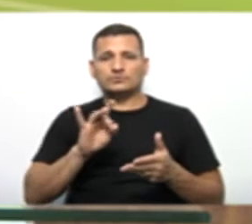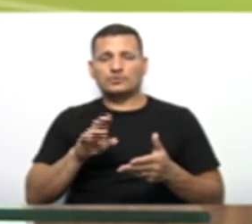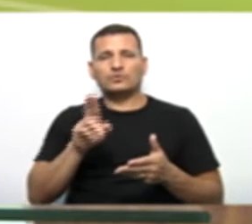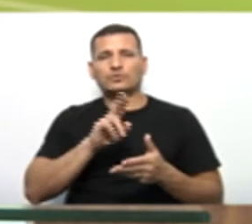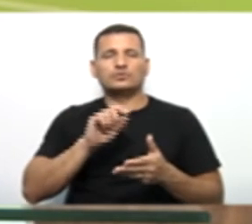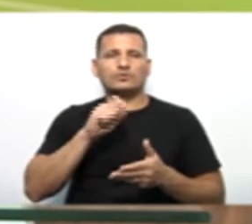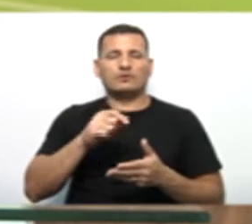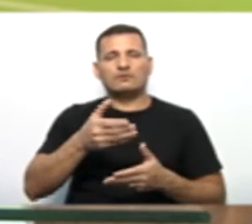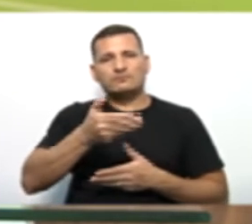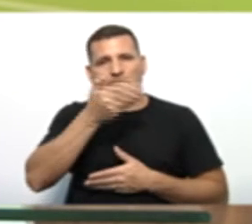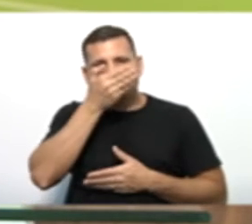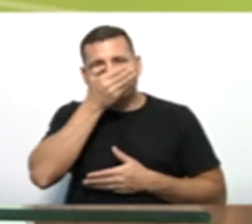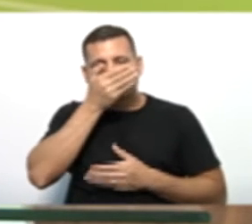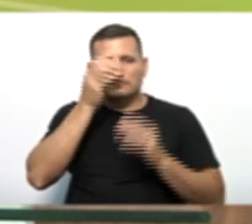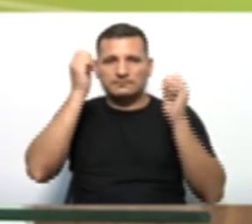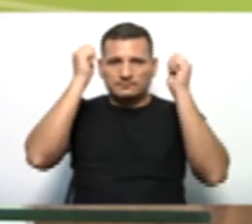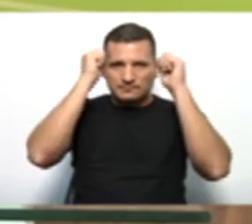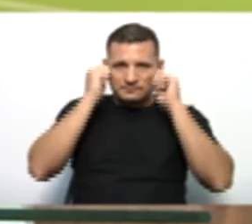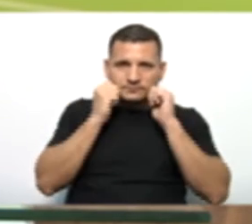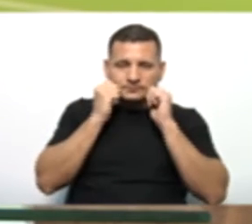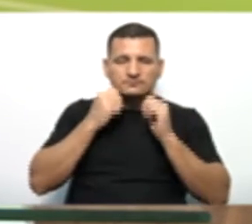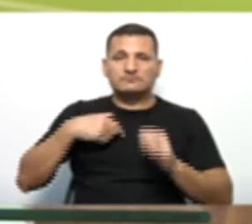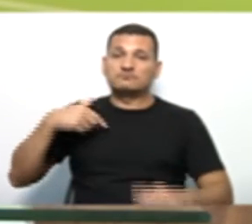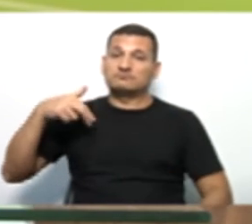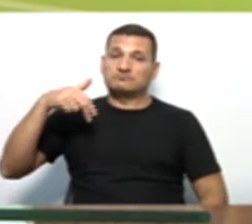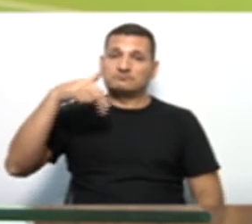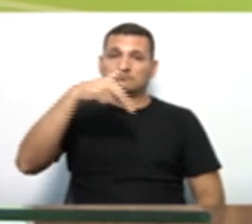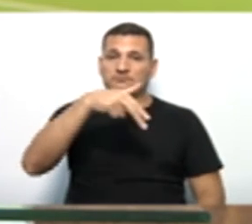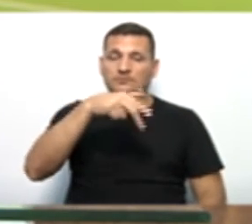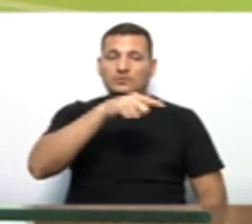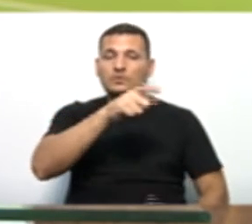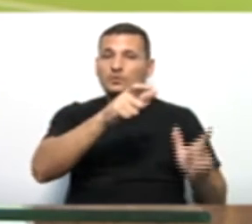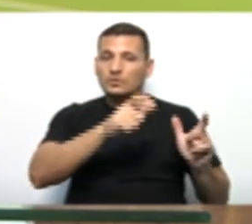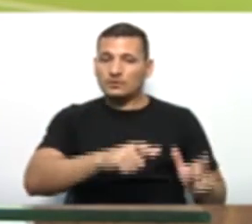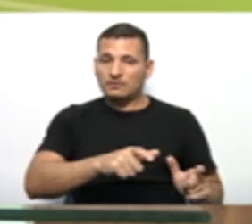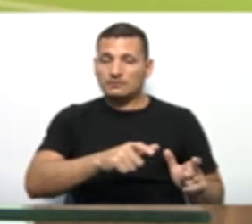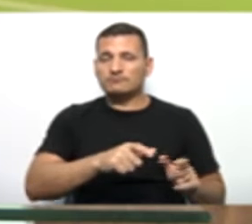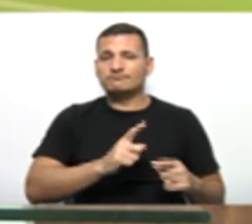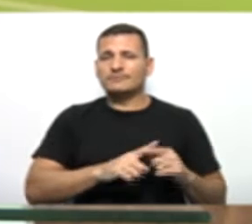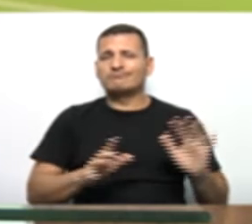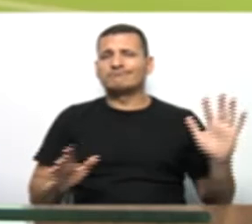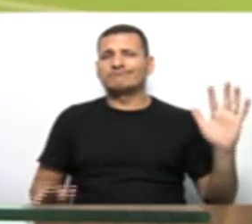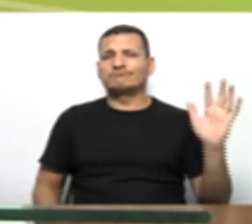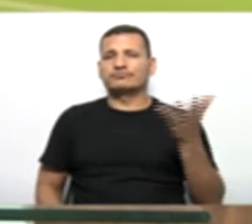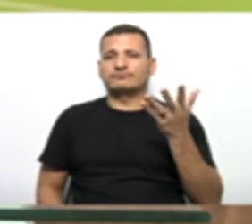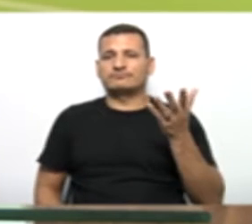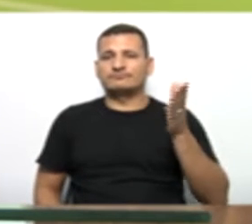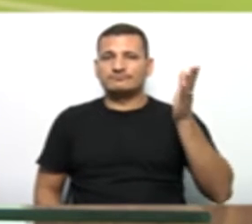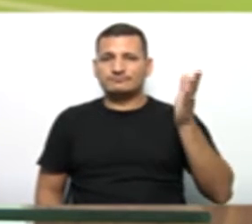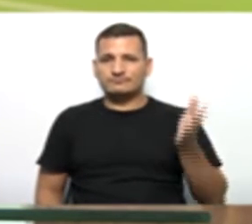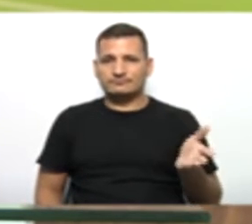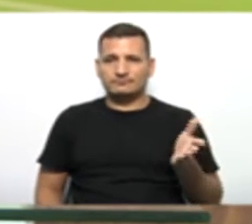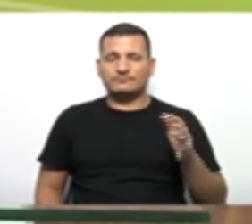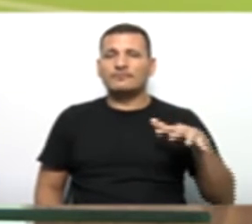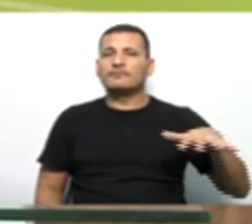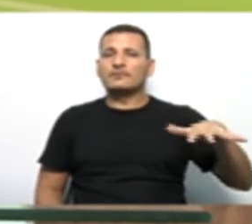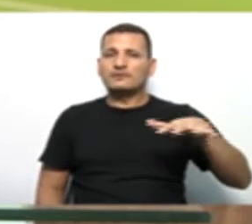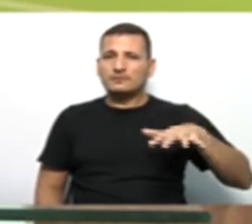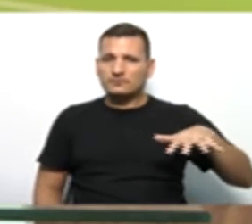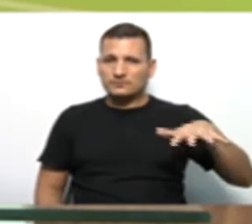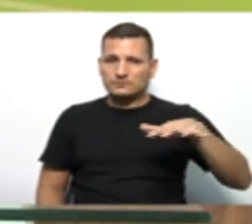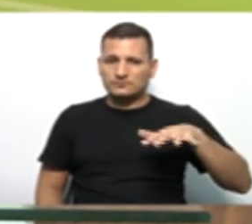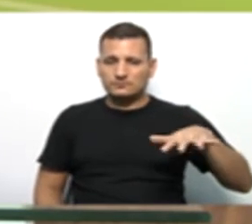muito específicos que você pode ter acesso àquele local. O dano que foi causado ao